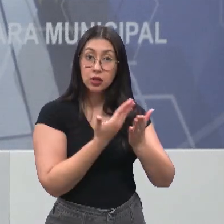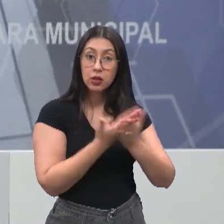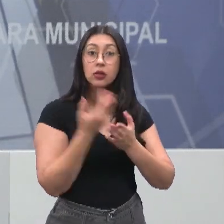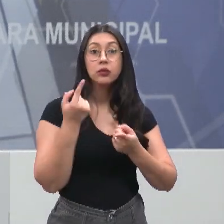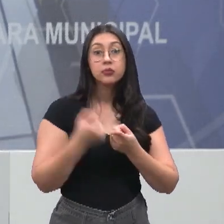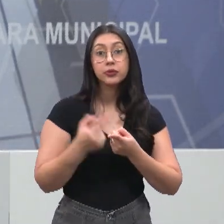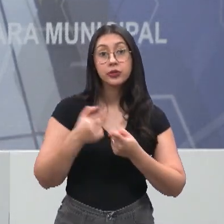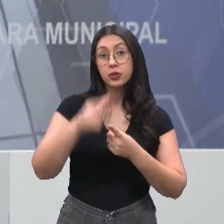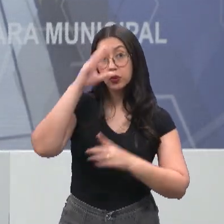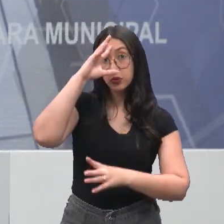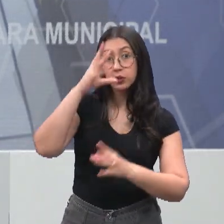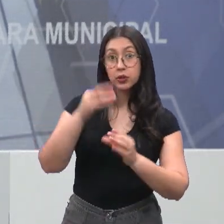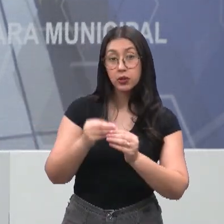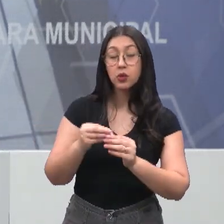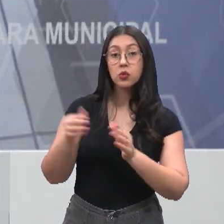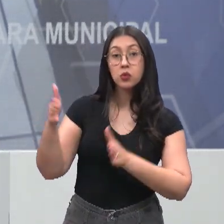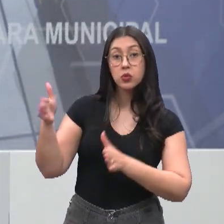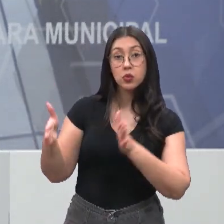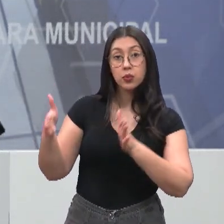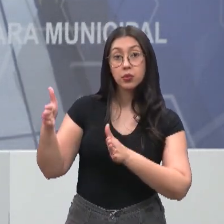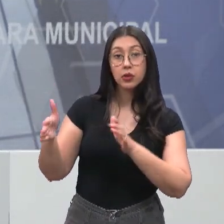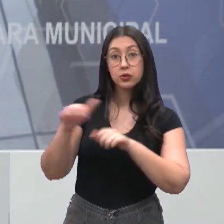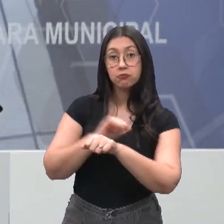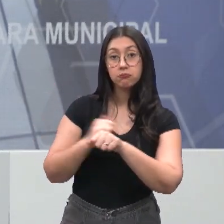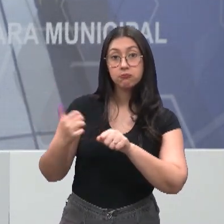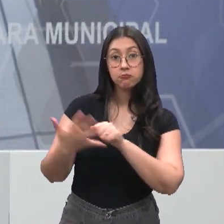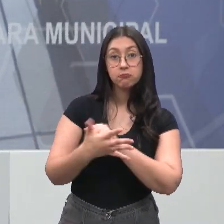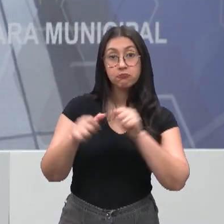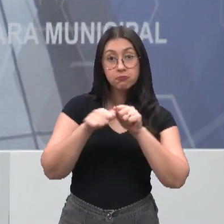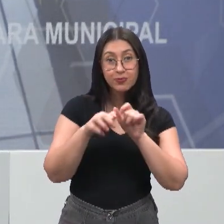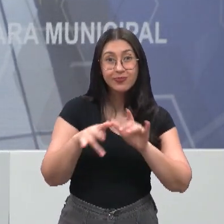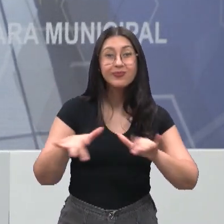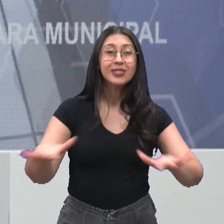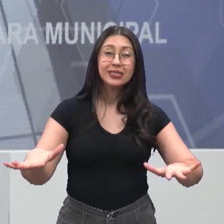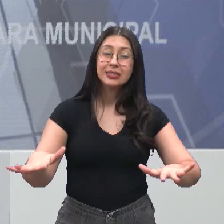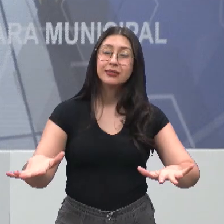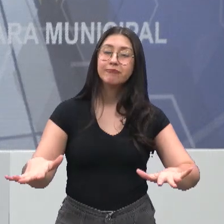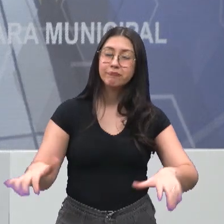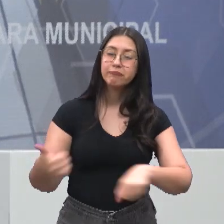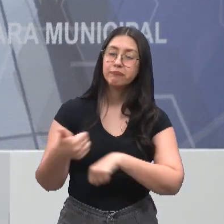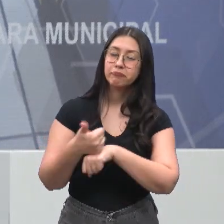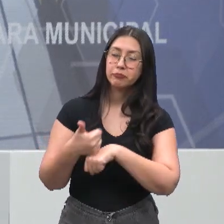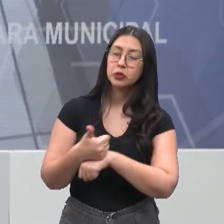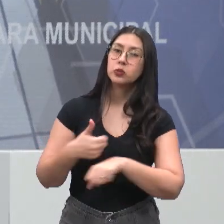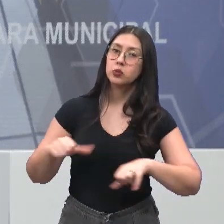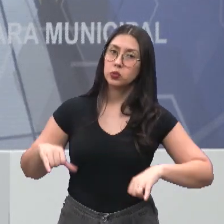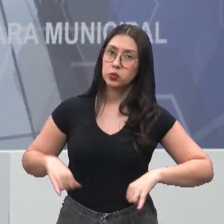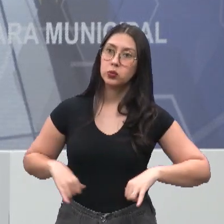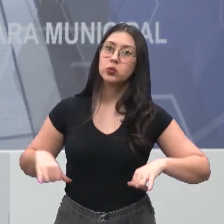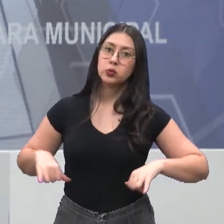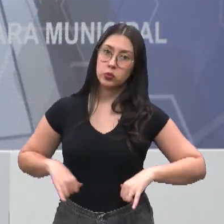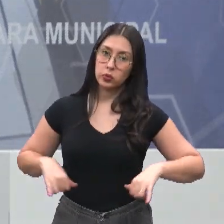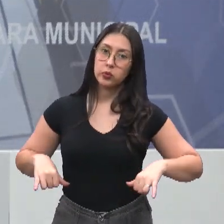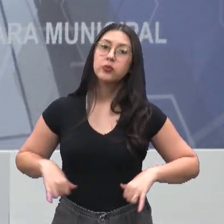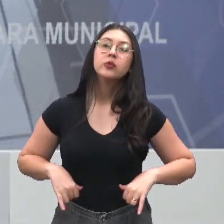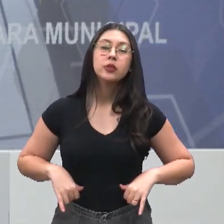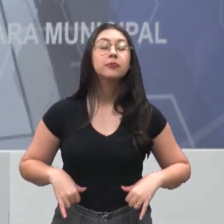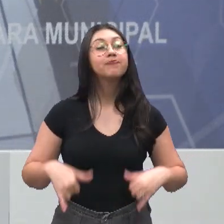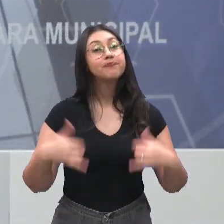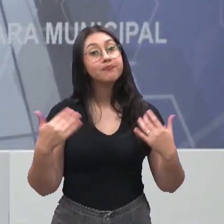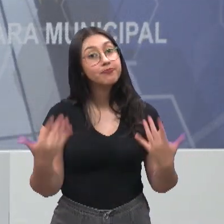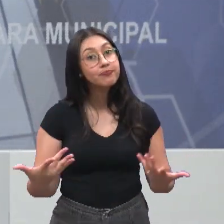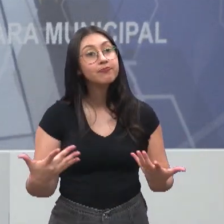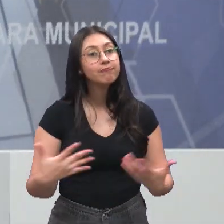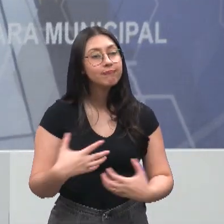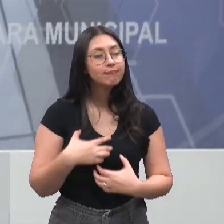realmente a pandemia, o pós-pandemia, eles sofreram muito, né, uma categoria que sofreu muito nesse período. Então, ele se